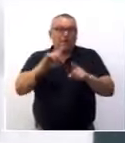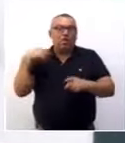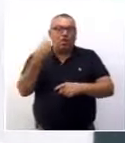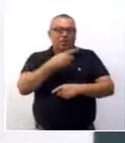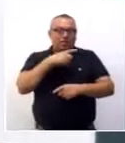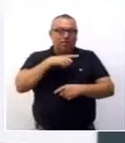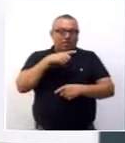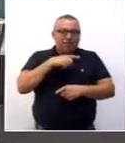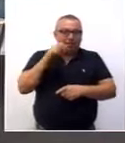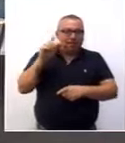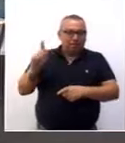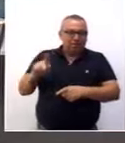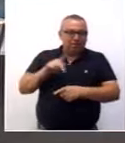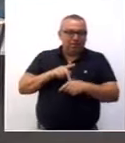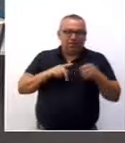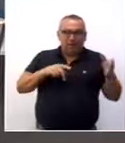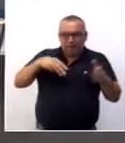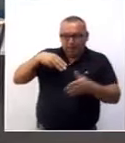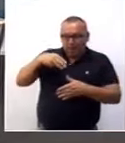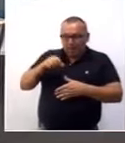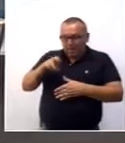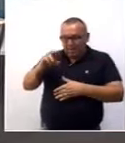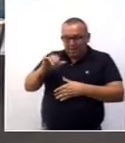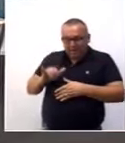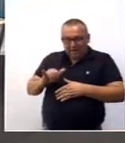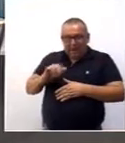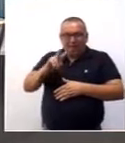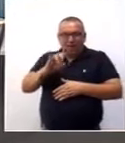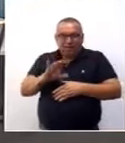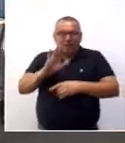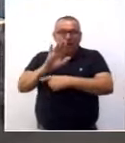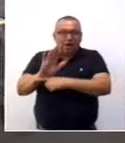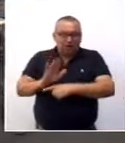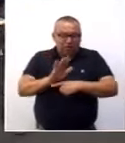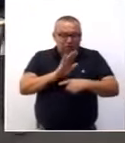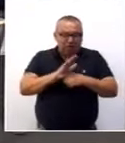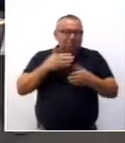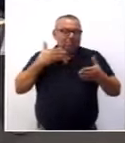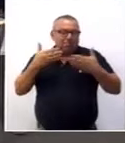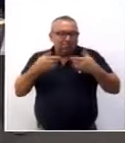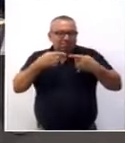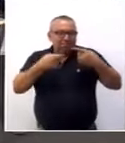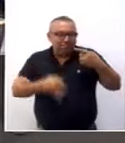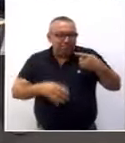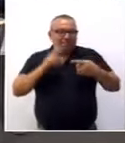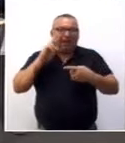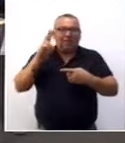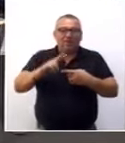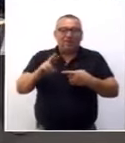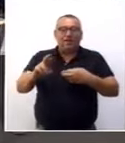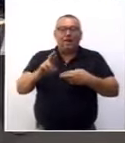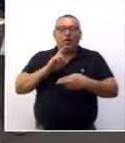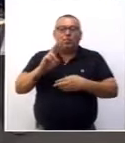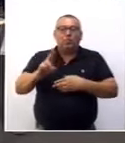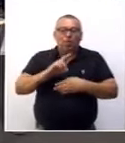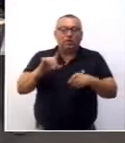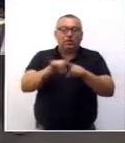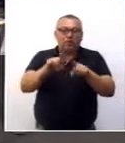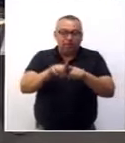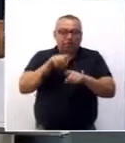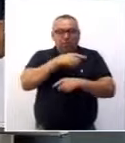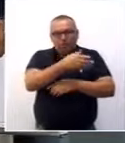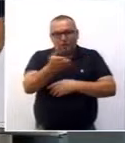a mediadora Mary, que vai nos ajudar com os chats, né? Ela vai ler as interações